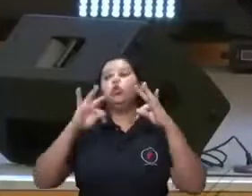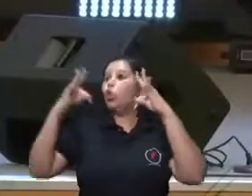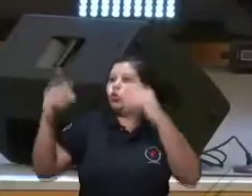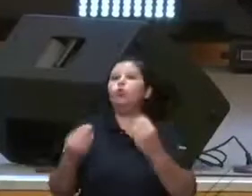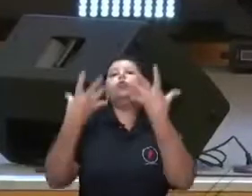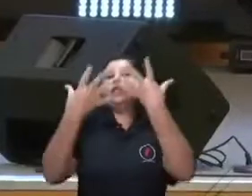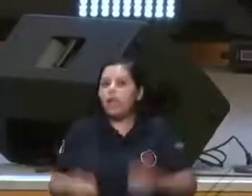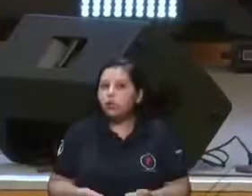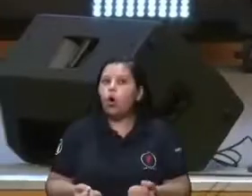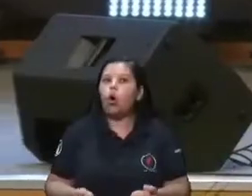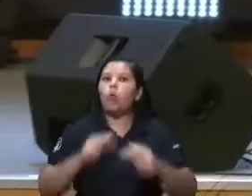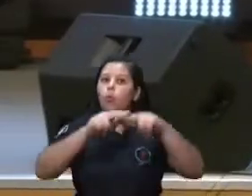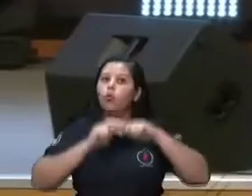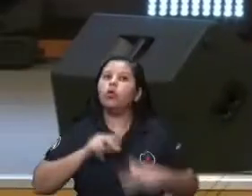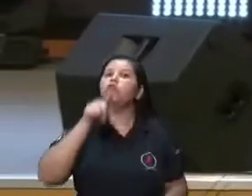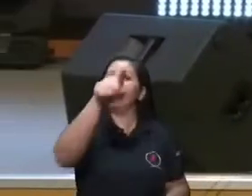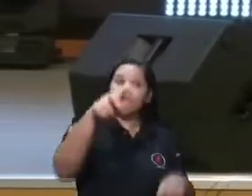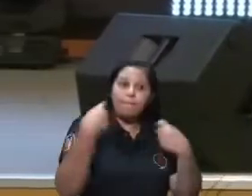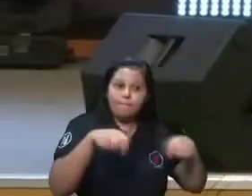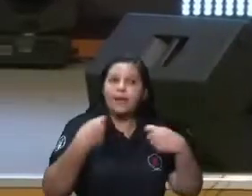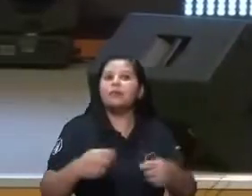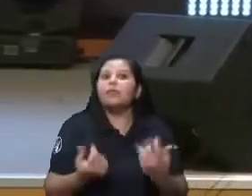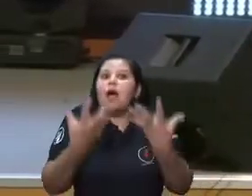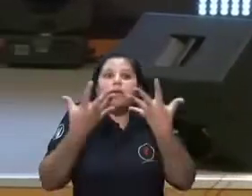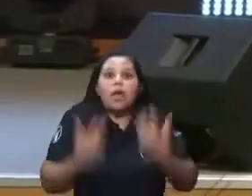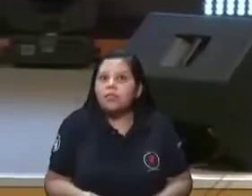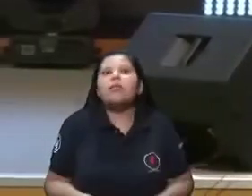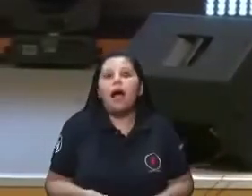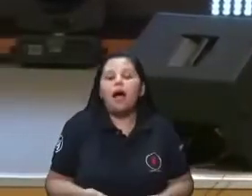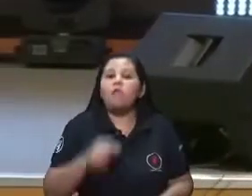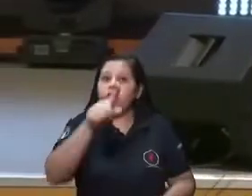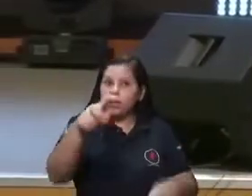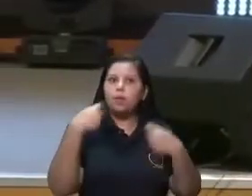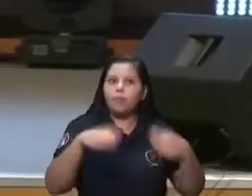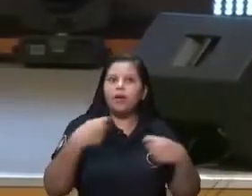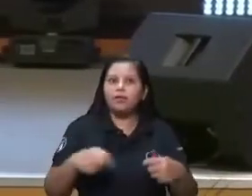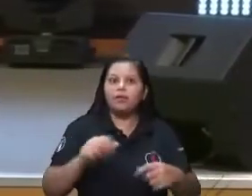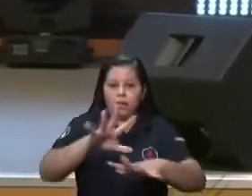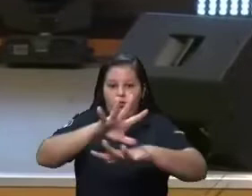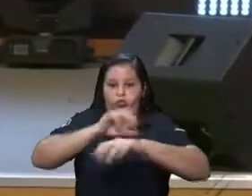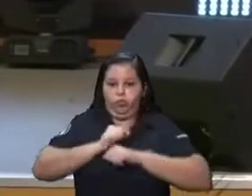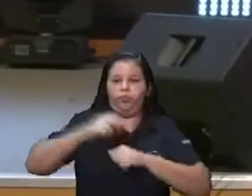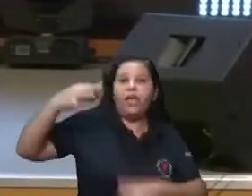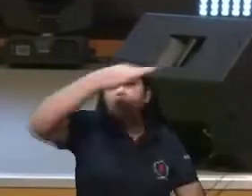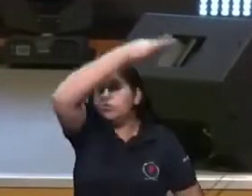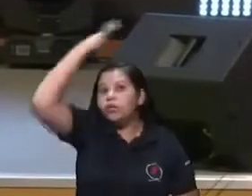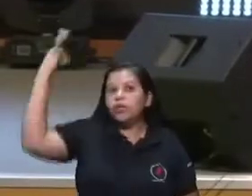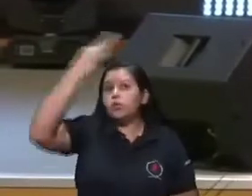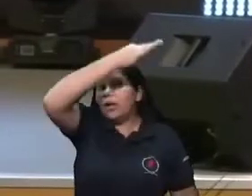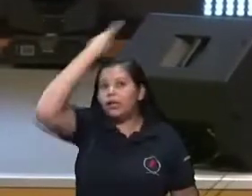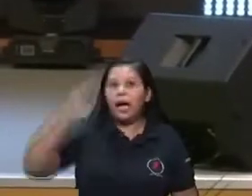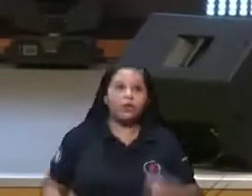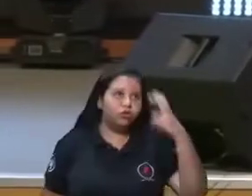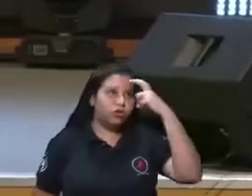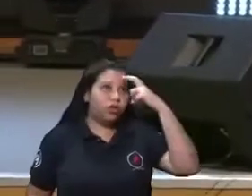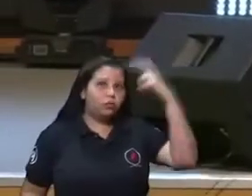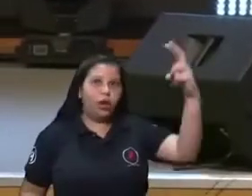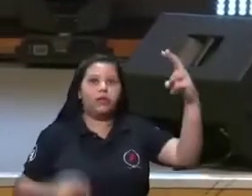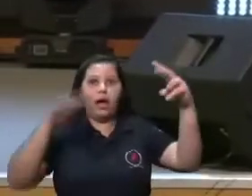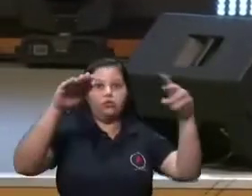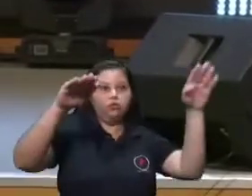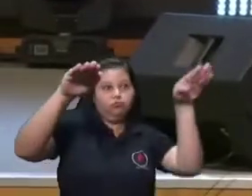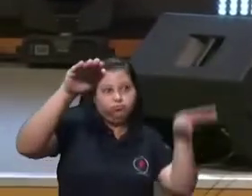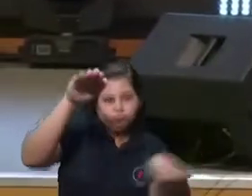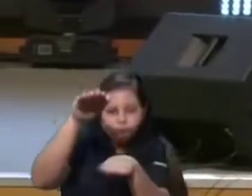não desce. Você precisa segurar a espiritualidade primeiro e a intelectualidade depois. Língua